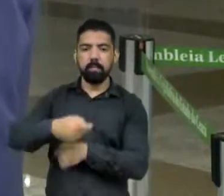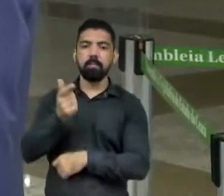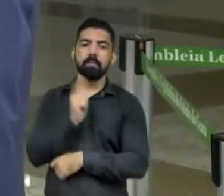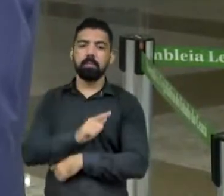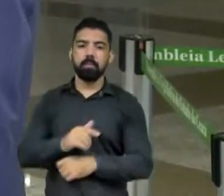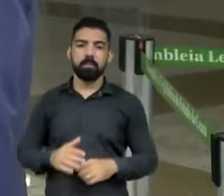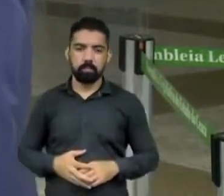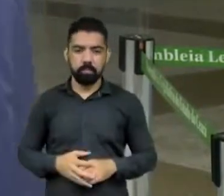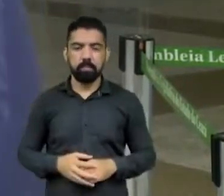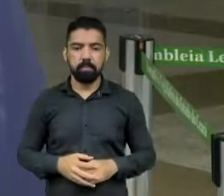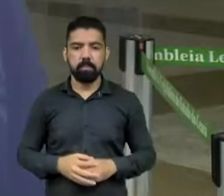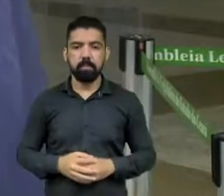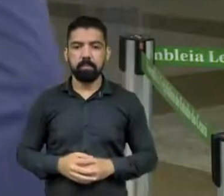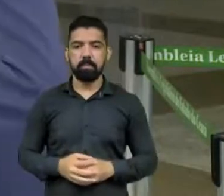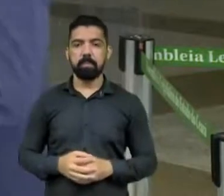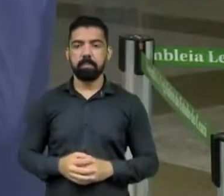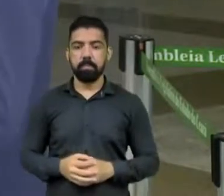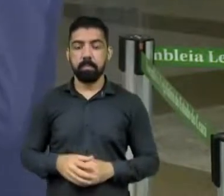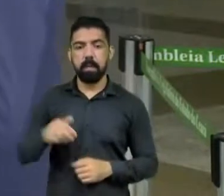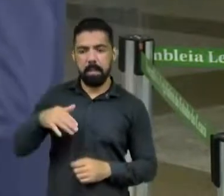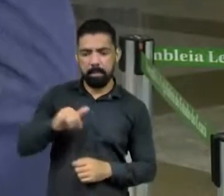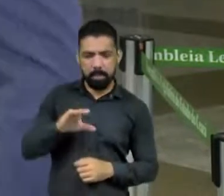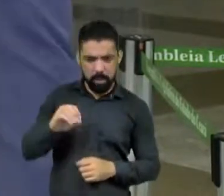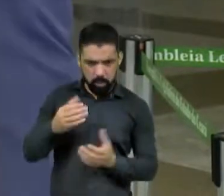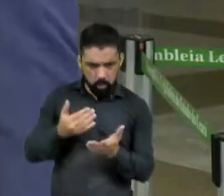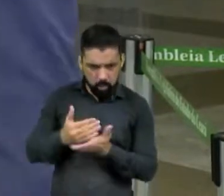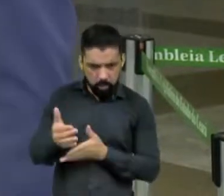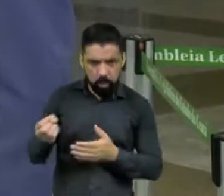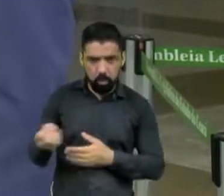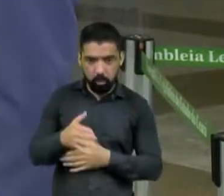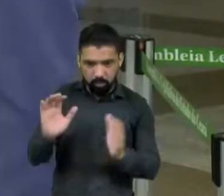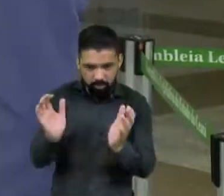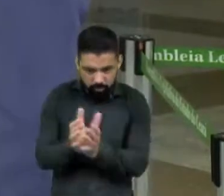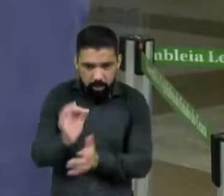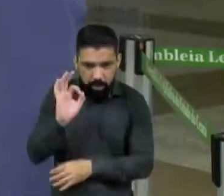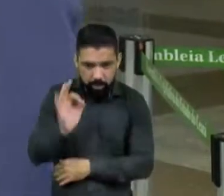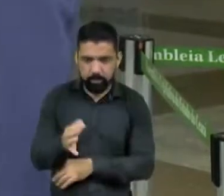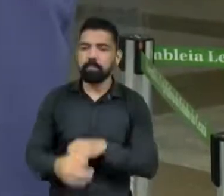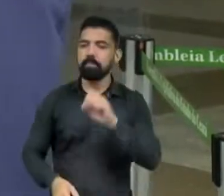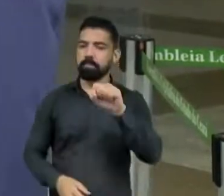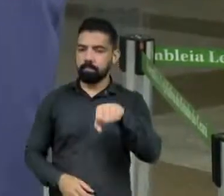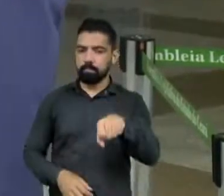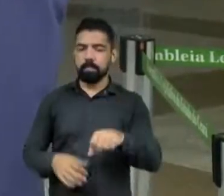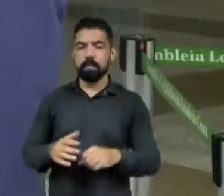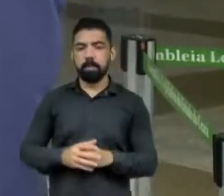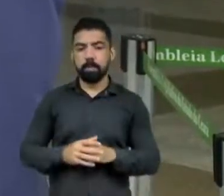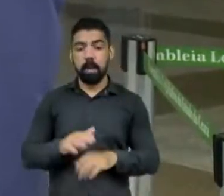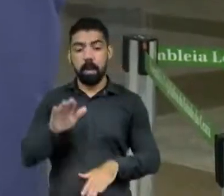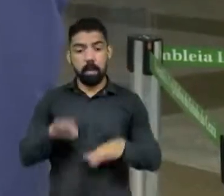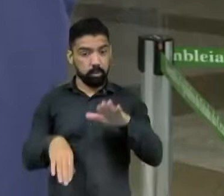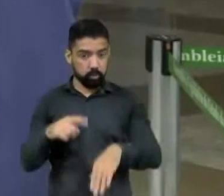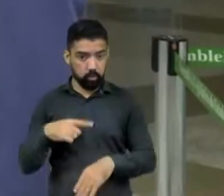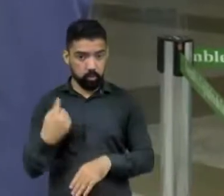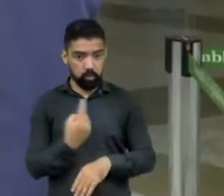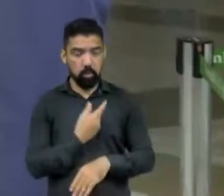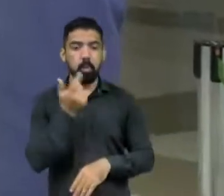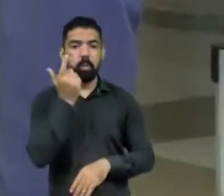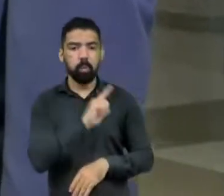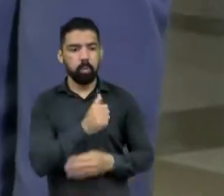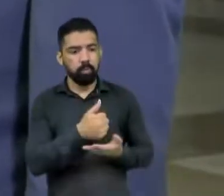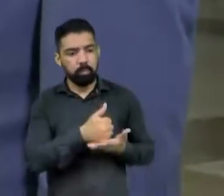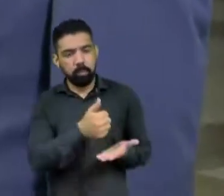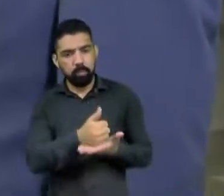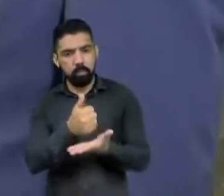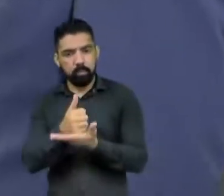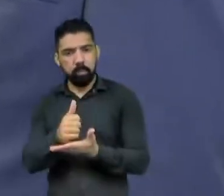mais qualificada. Em maio começam as novas turmas, é assim? Isso. Geralmente, nós conseguimos atender aí um quantitativo